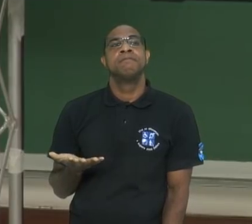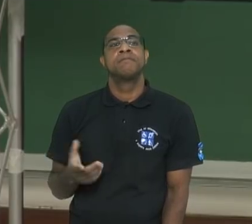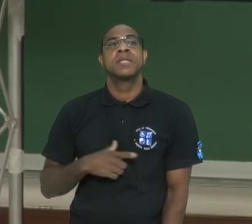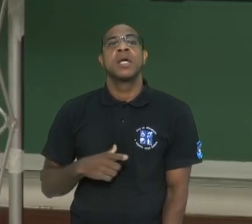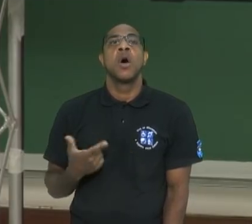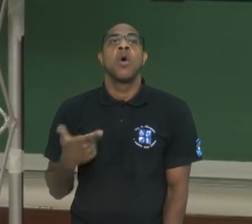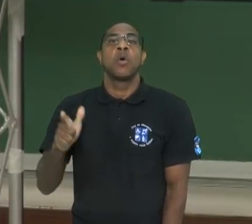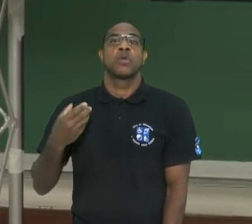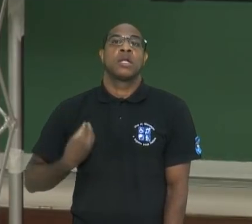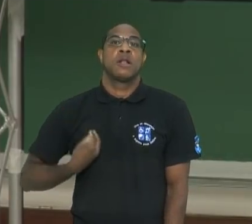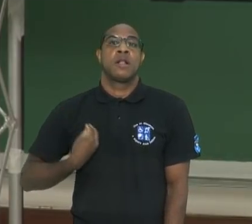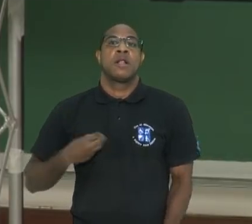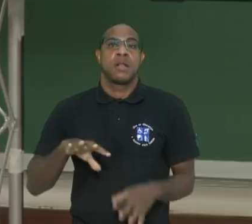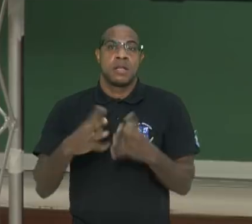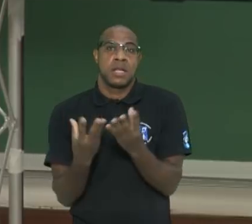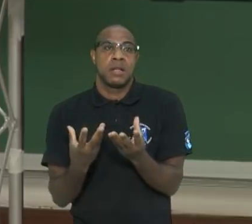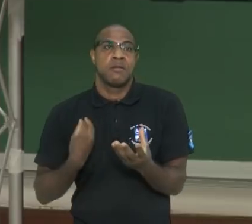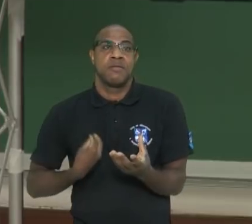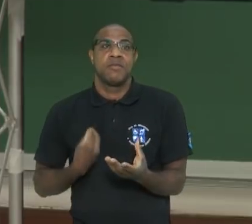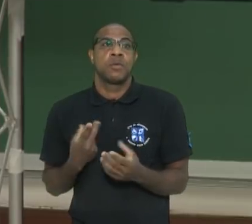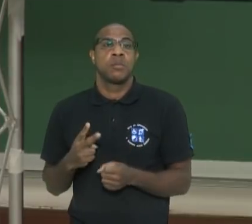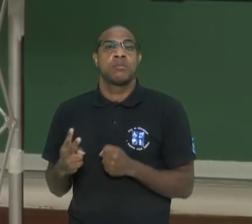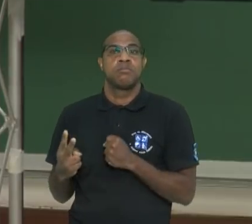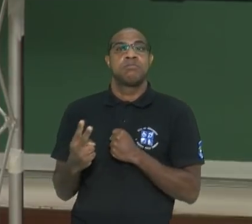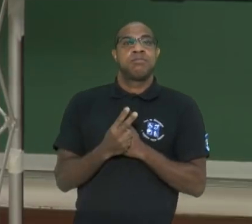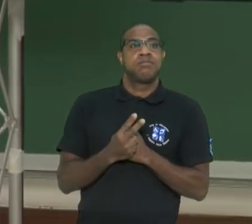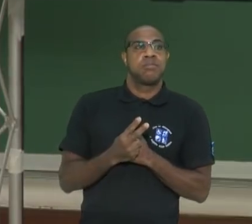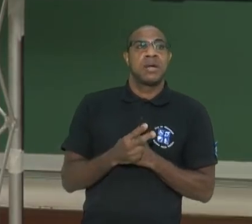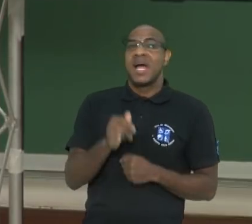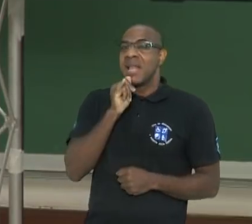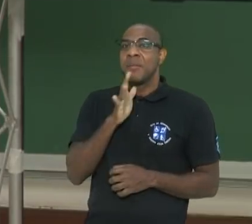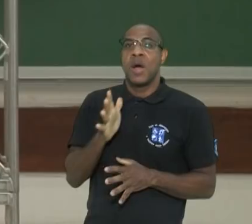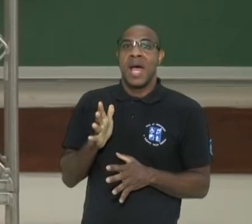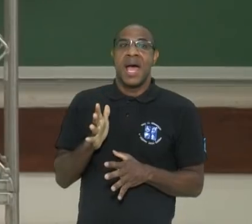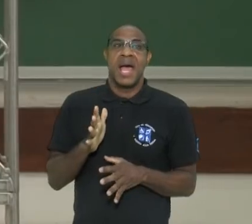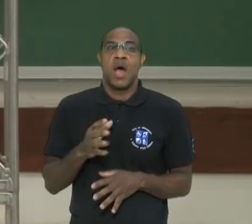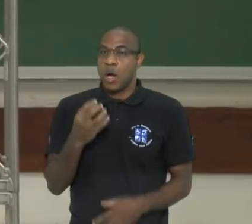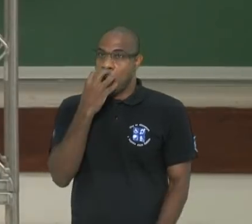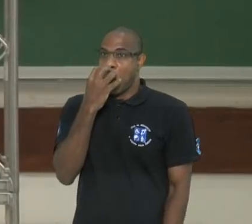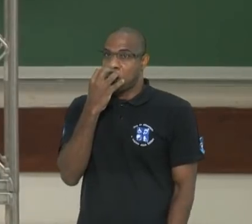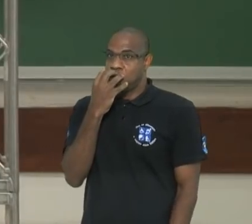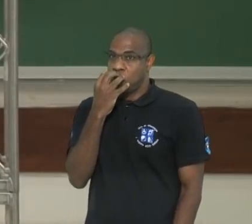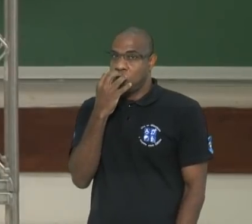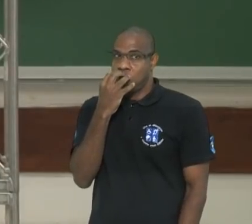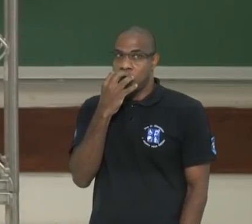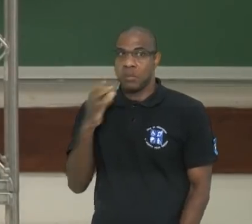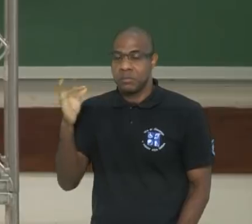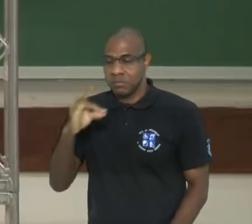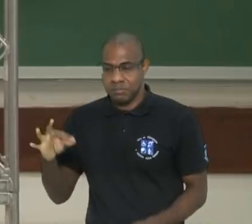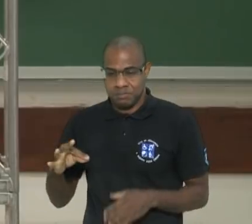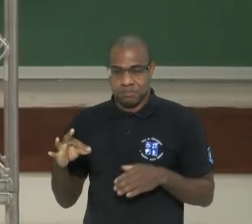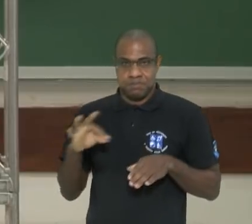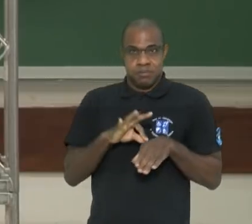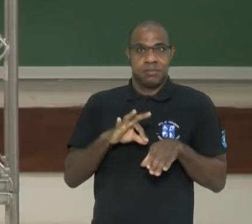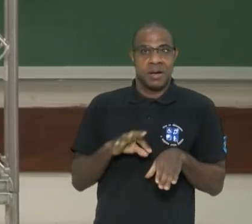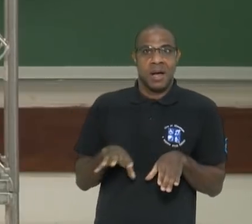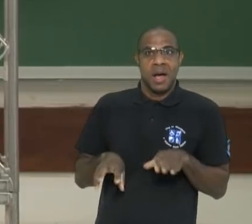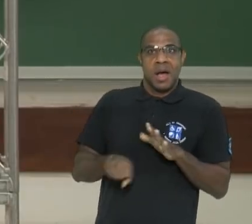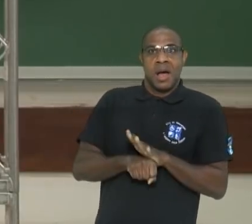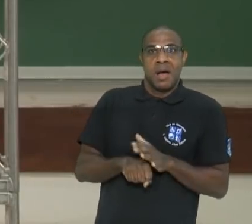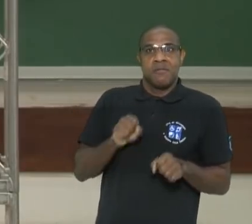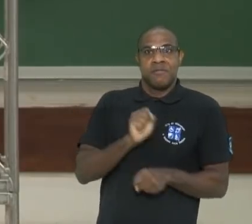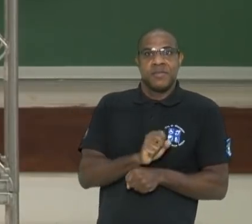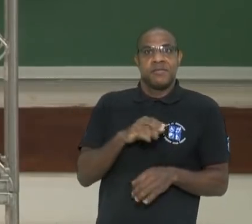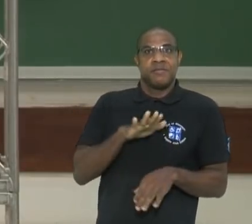seres vivos como hospedeiro. E o cachorro é um dos seres vivos prediletos da